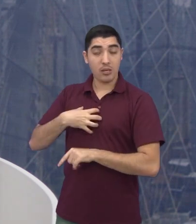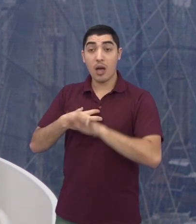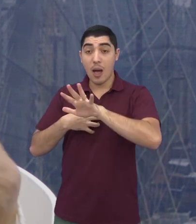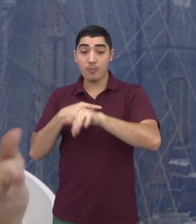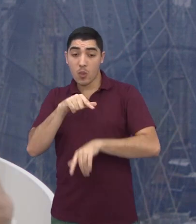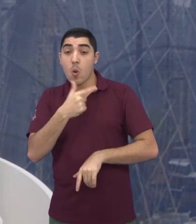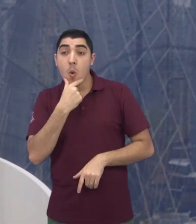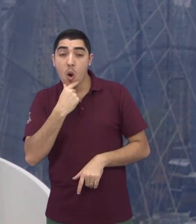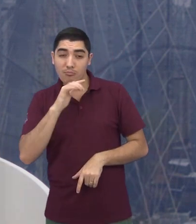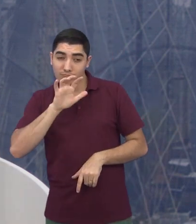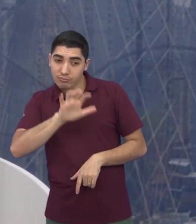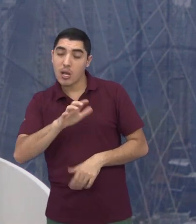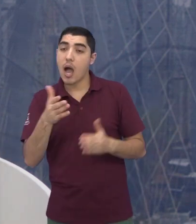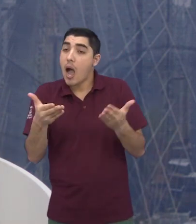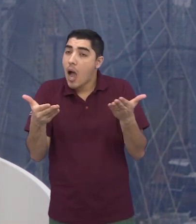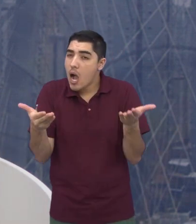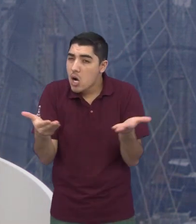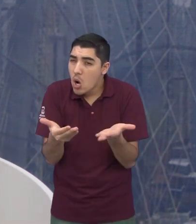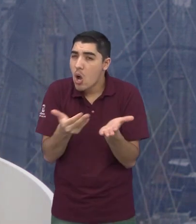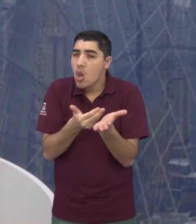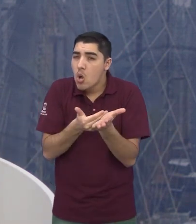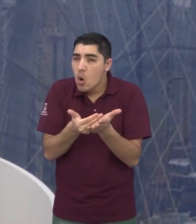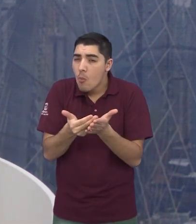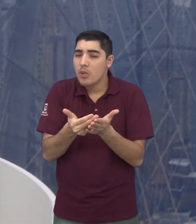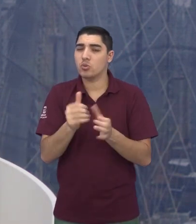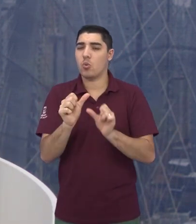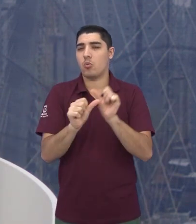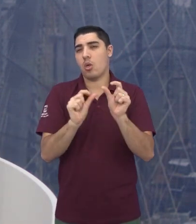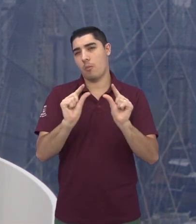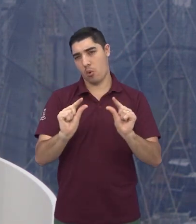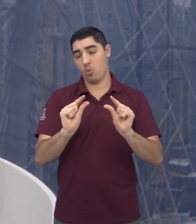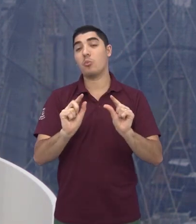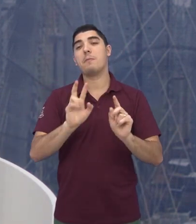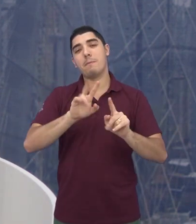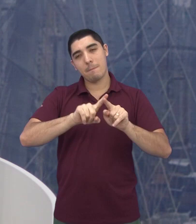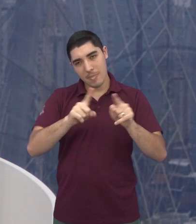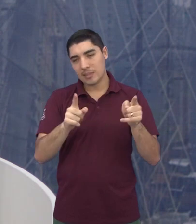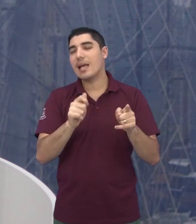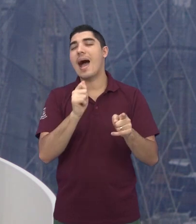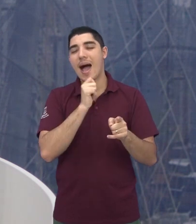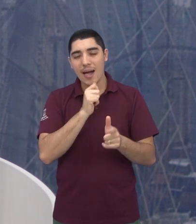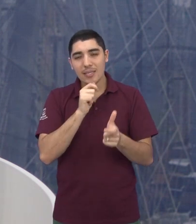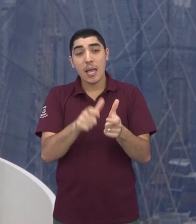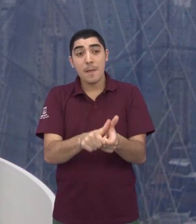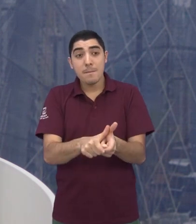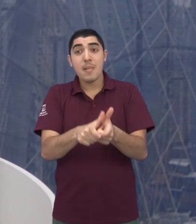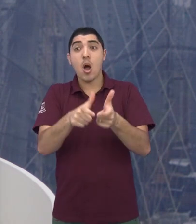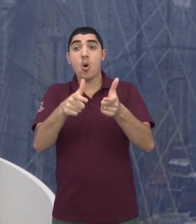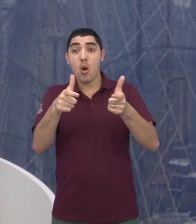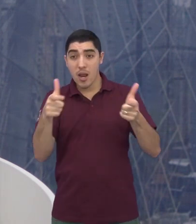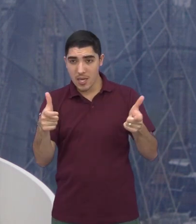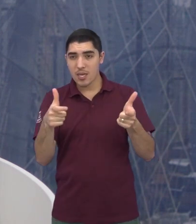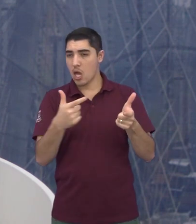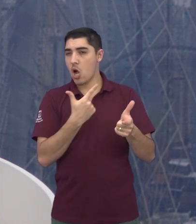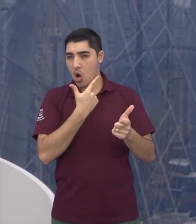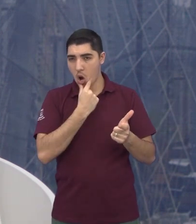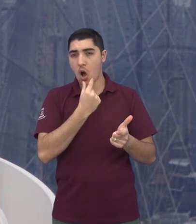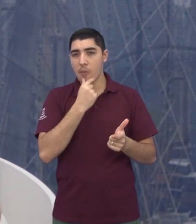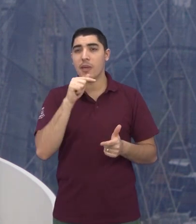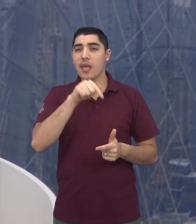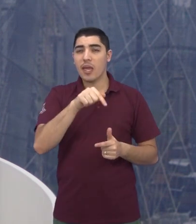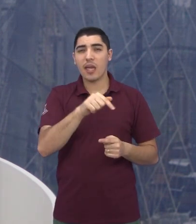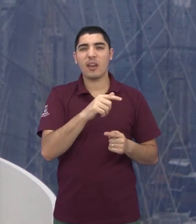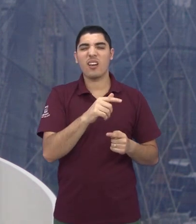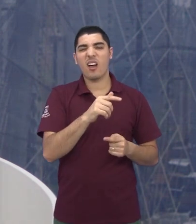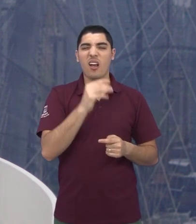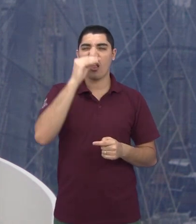Os homens vêm mudando um pouco esse comportamento, mas ainda prevalece uma dificuldade muito grande masculina de